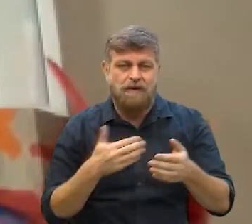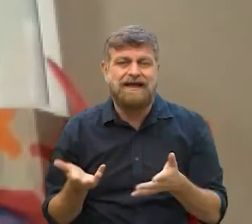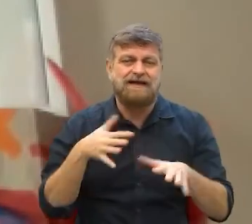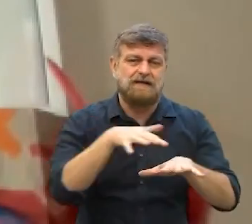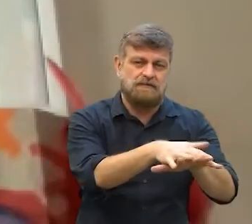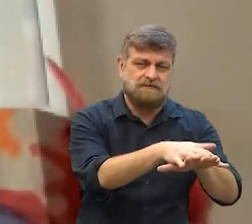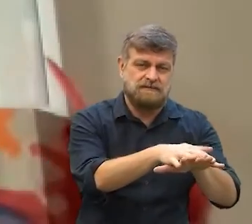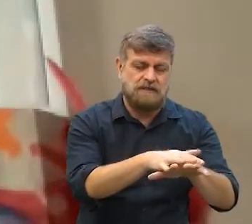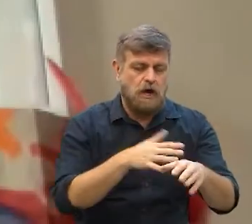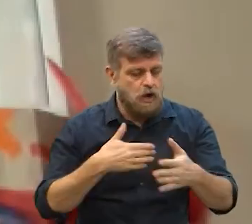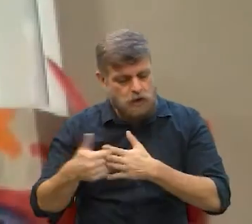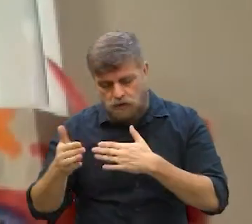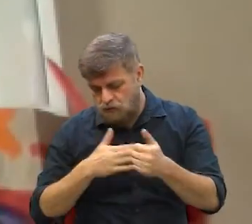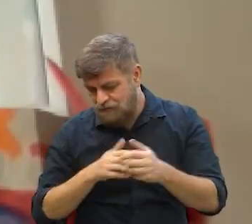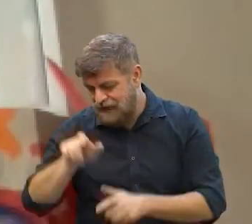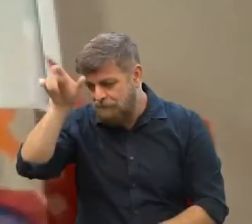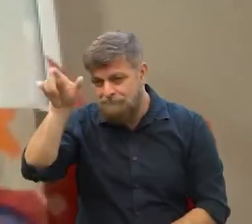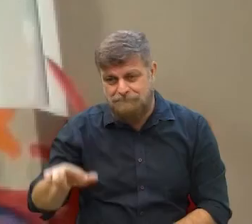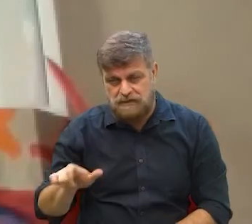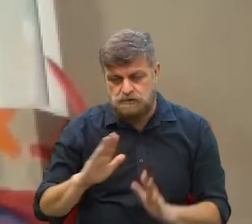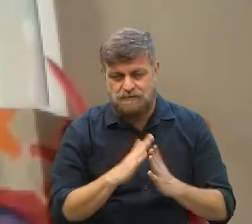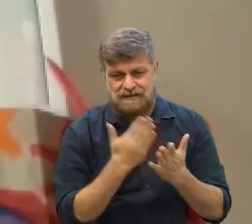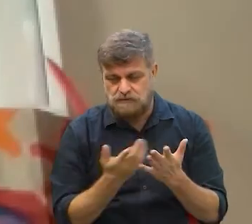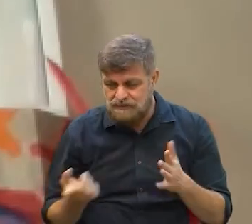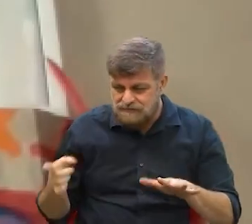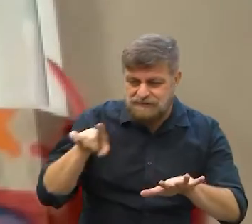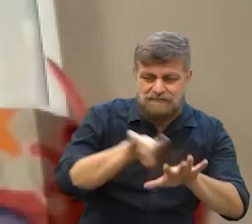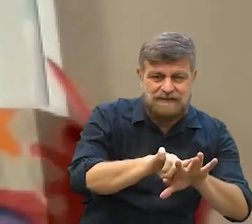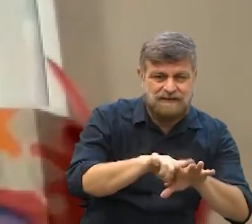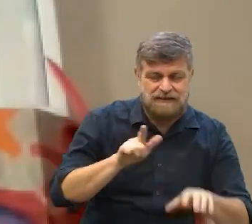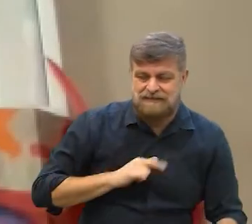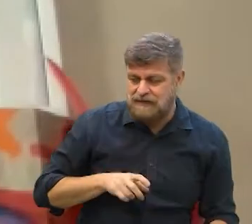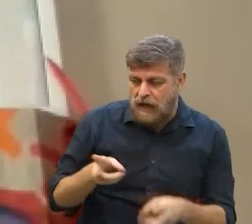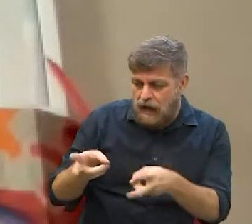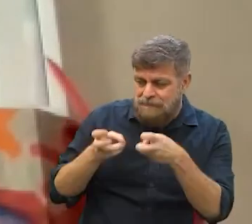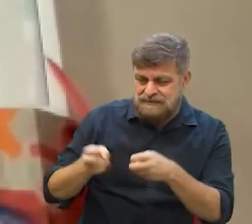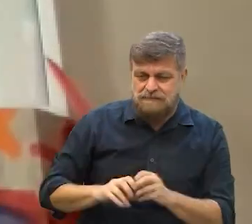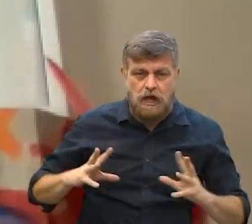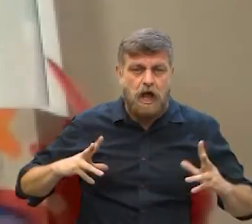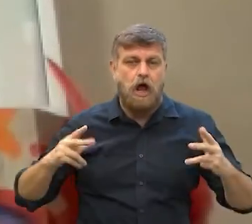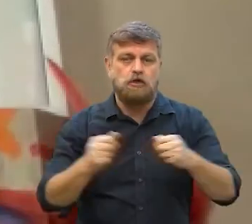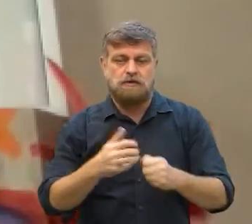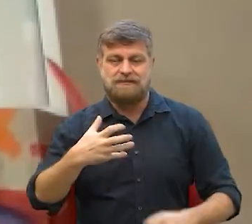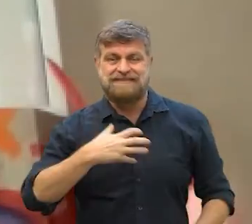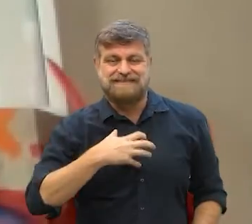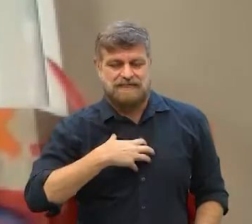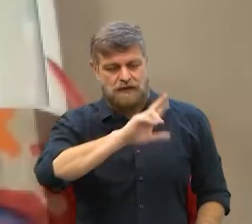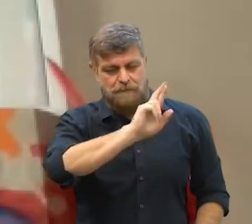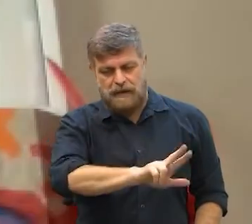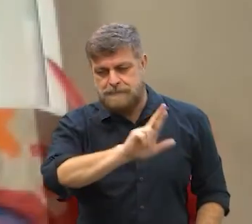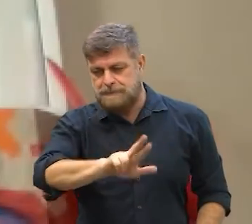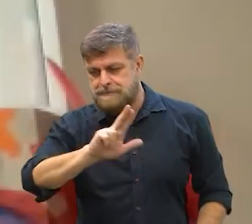inclusão de qualquer pessoa à escola tem que considerar a diferença de todo mundo e não uma